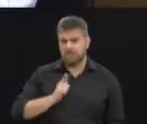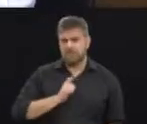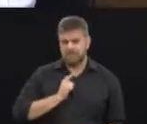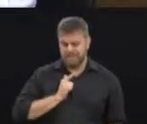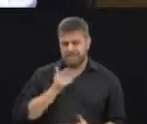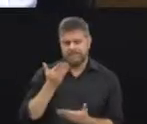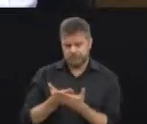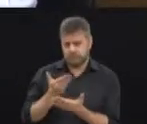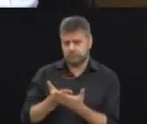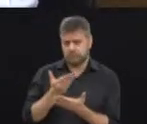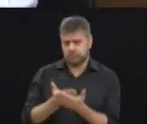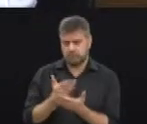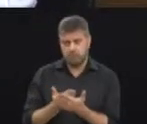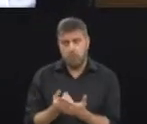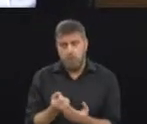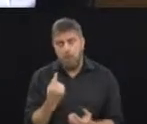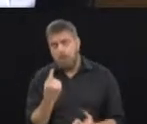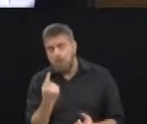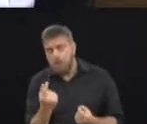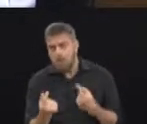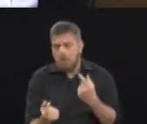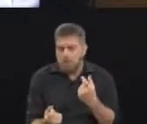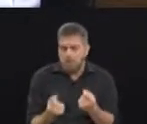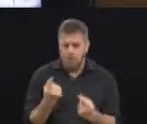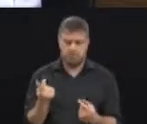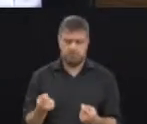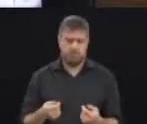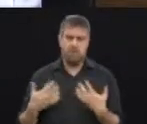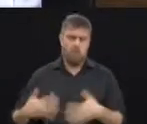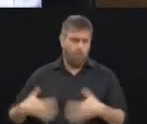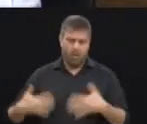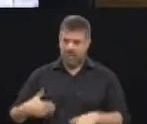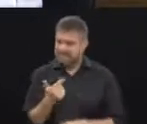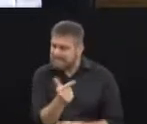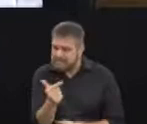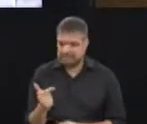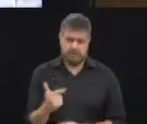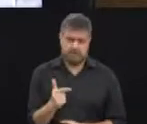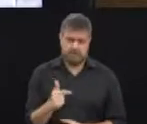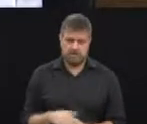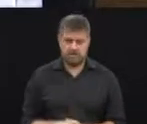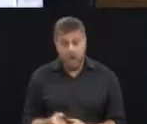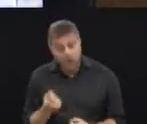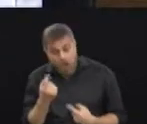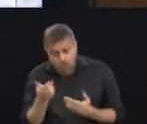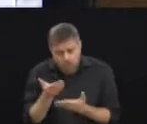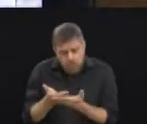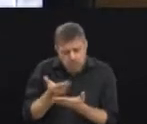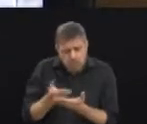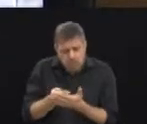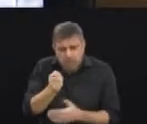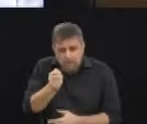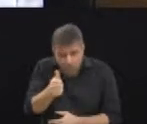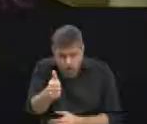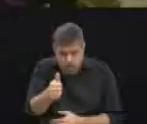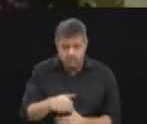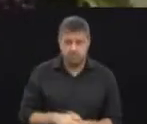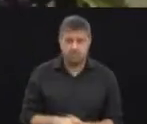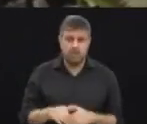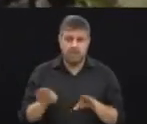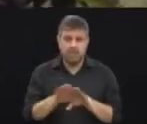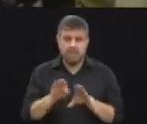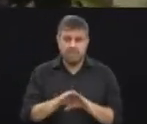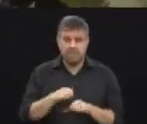Existem alguns estudos, não são estudos assim, vários estudos que a gente tem alguns ou poucos,